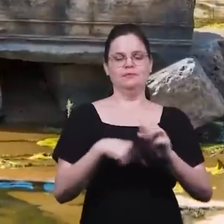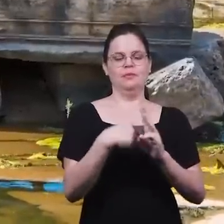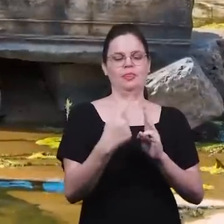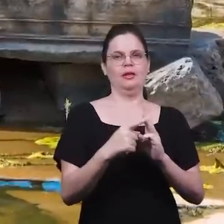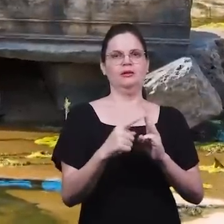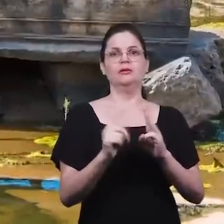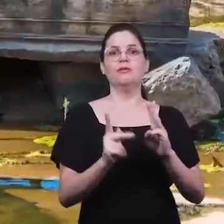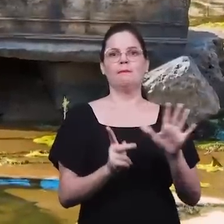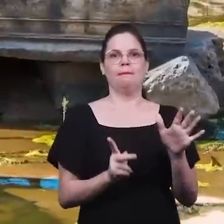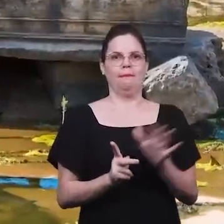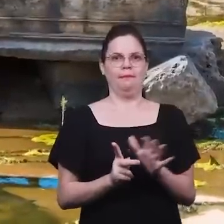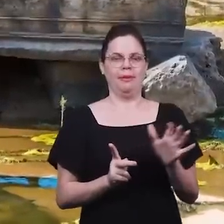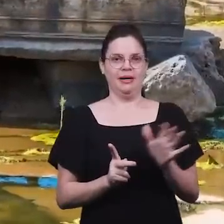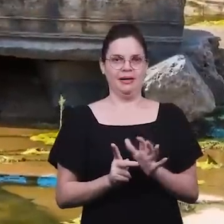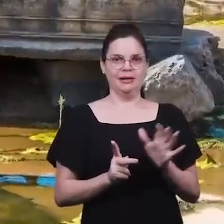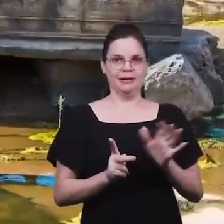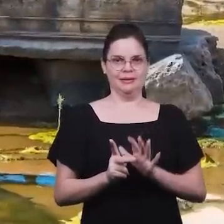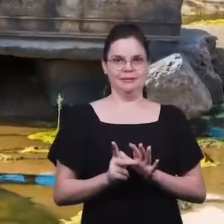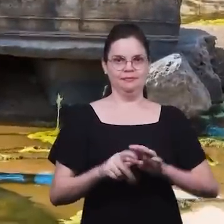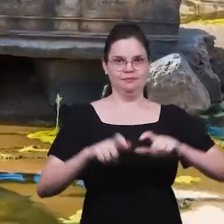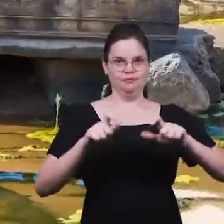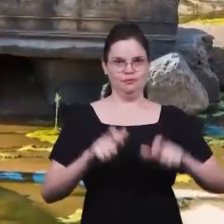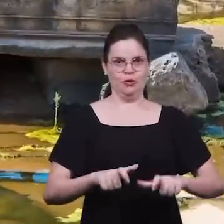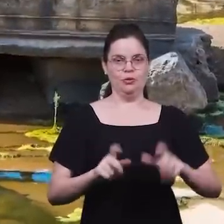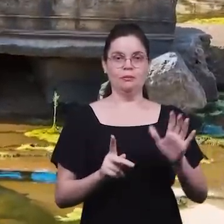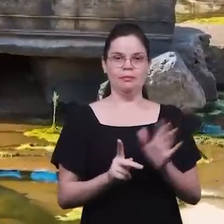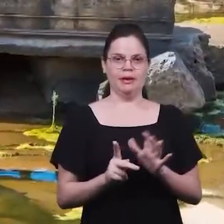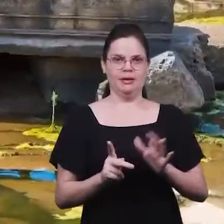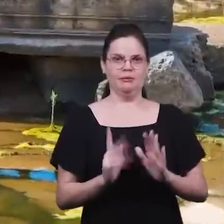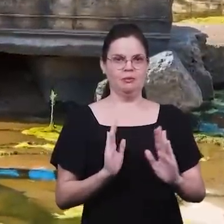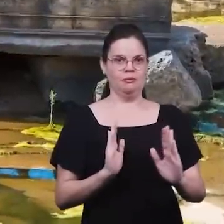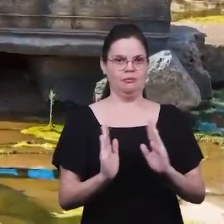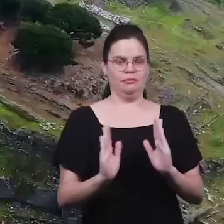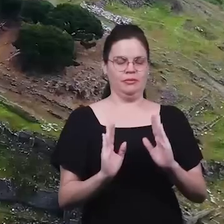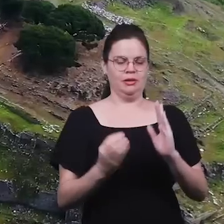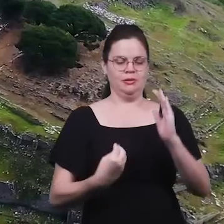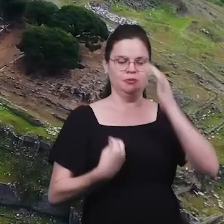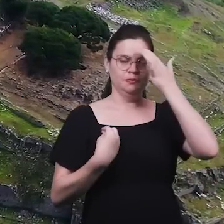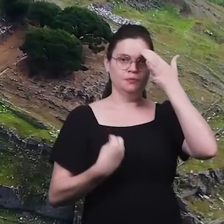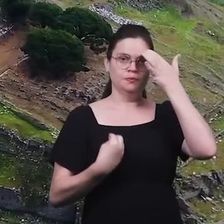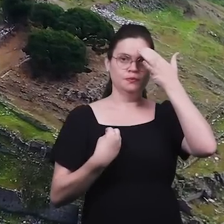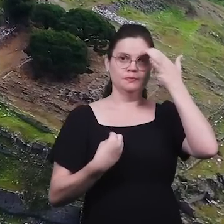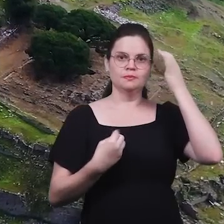terceira igreja, que é Pérgamo. A igreja de Pérgamo.